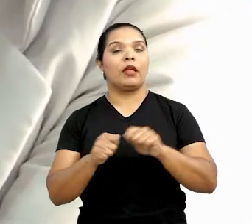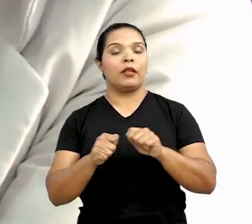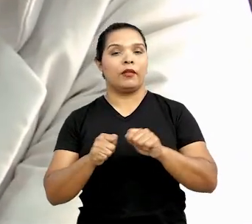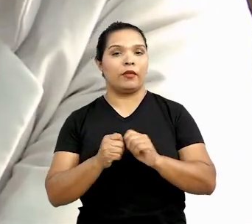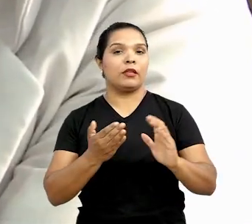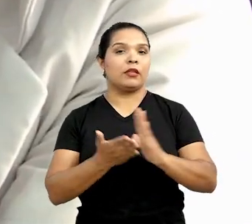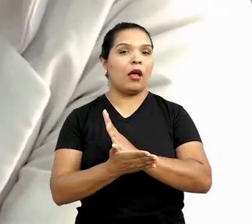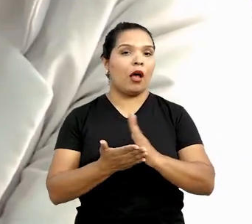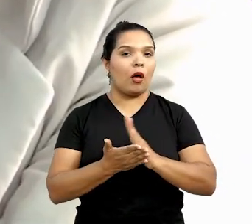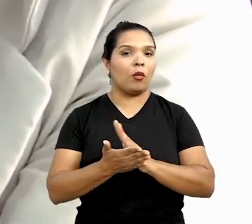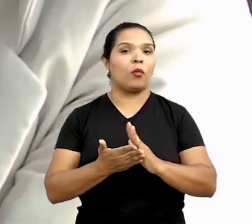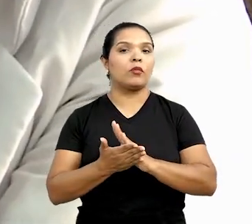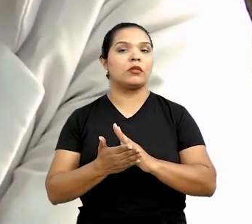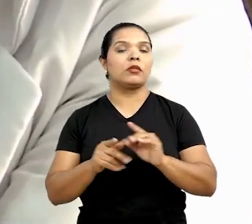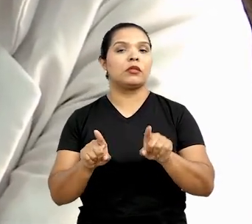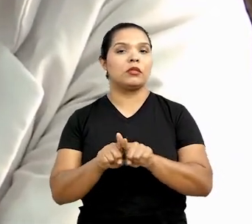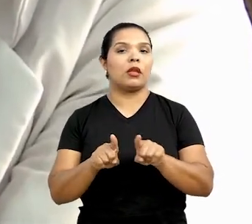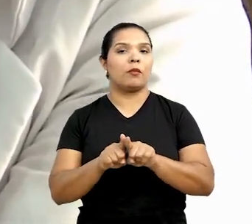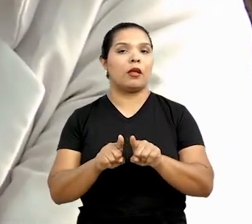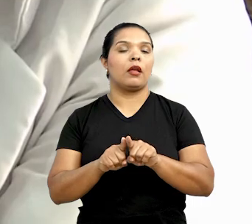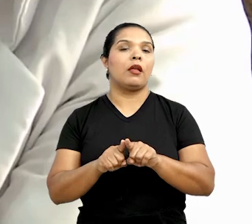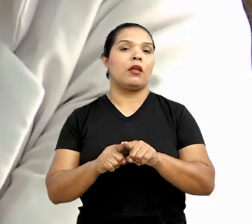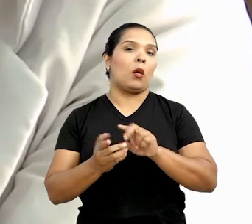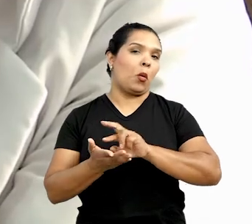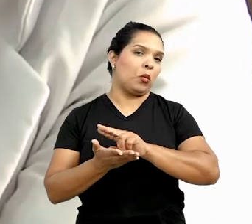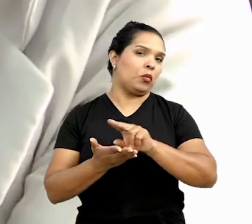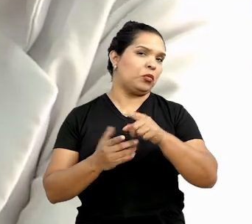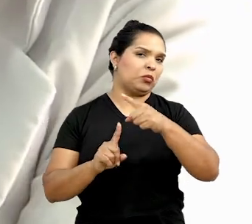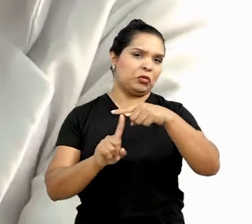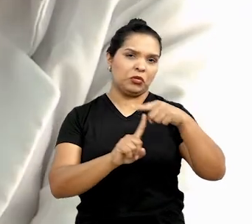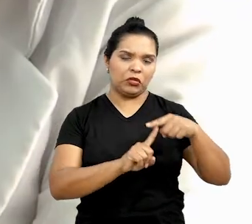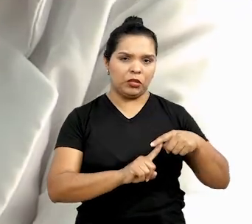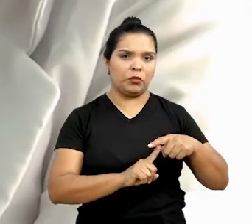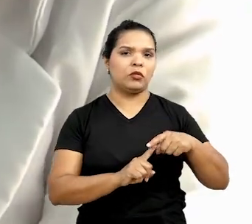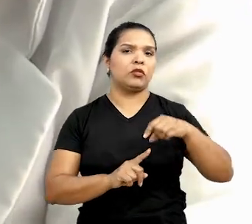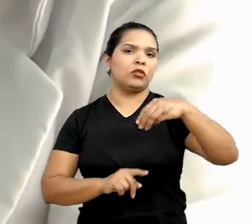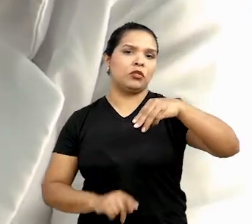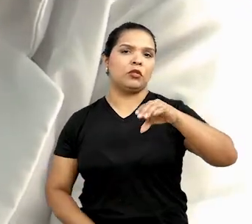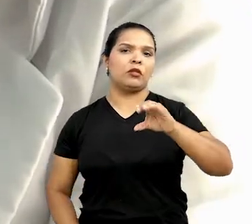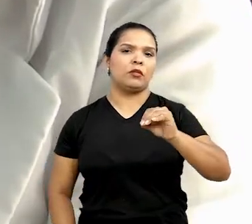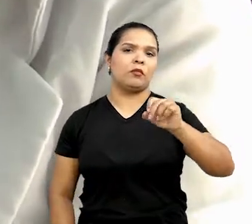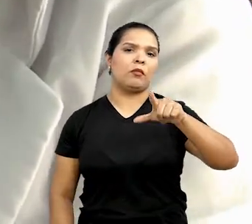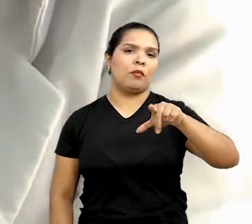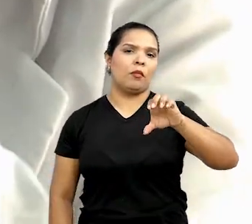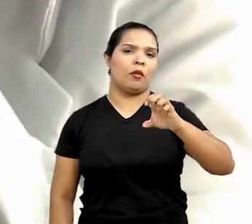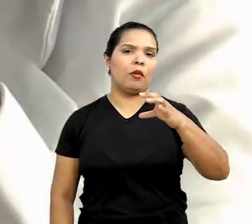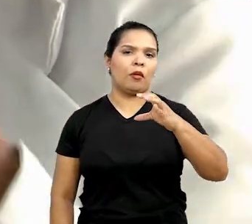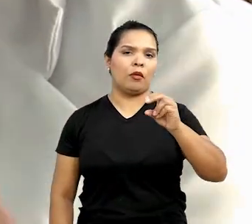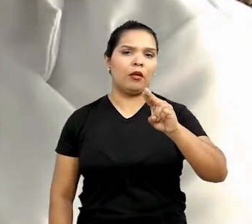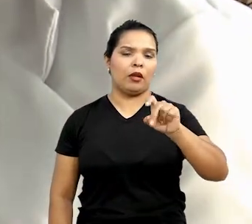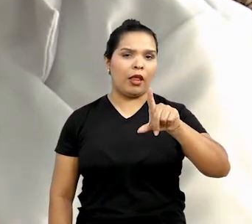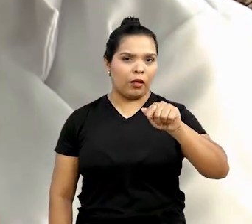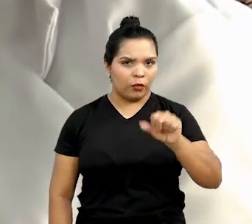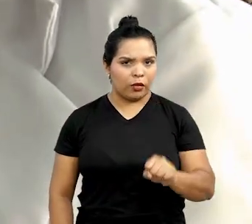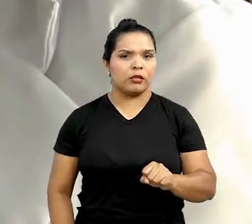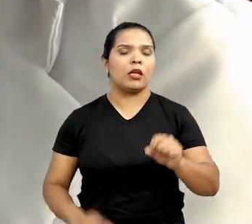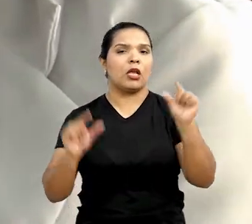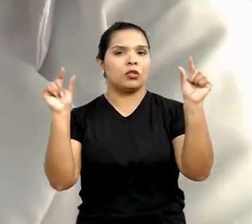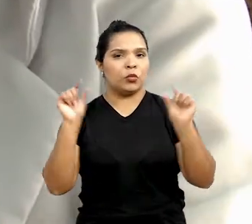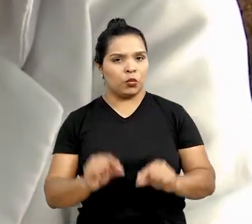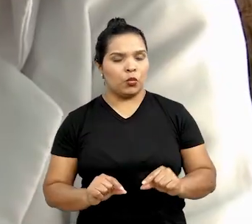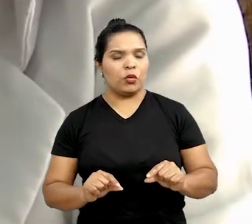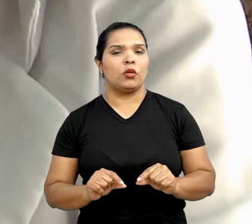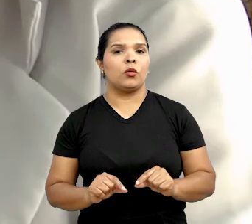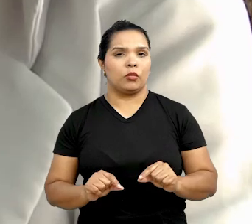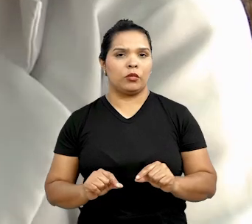fez outras moléculas também, corticosterona, né? Algumas outras moléculas que têm relação com a ansiedade, e a gente viu uma diminuição. No